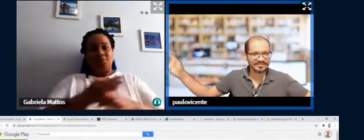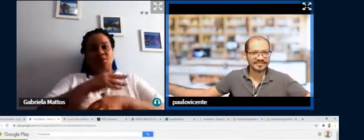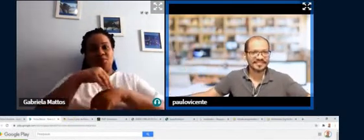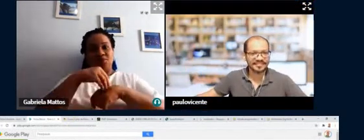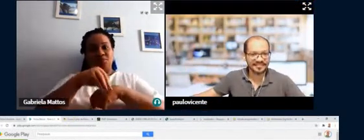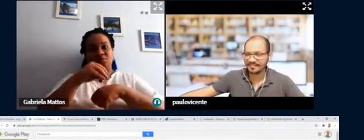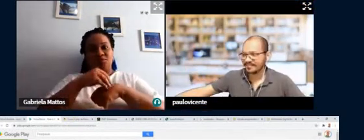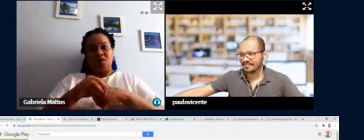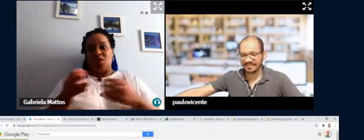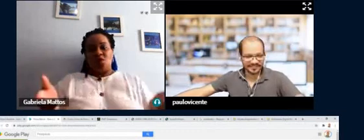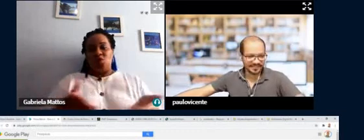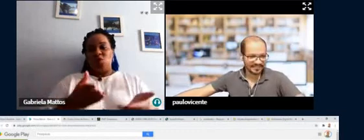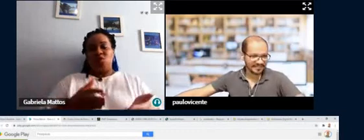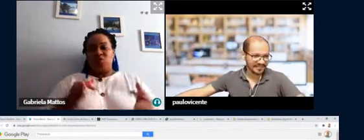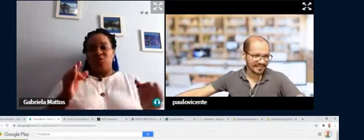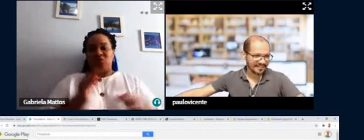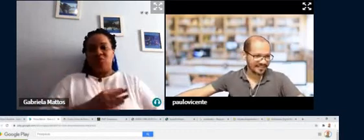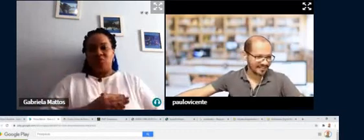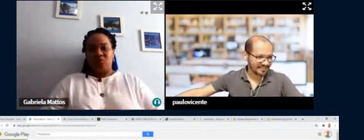isso. Caio.